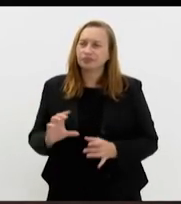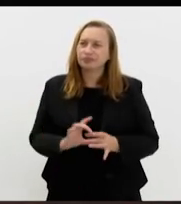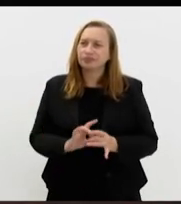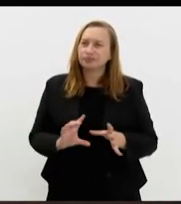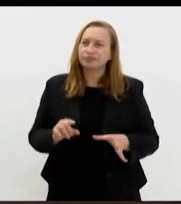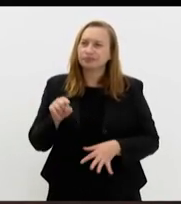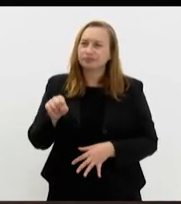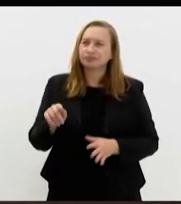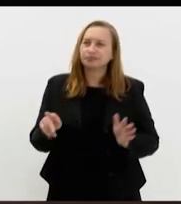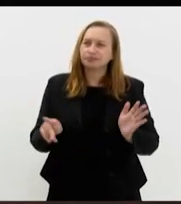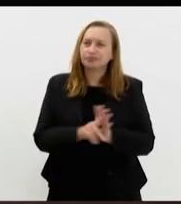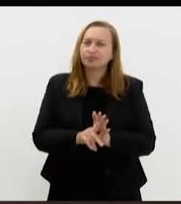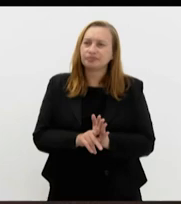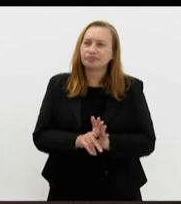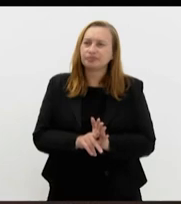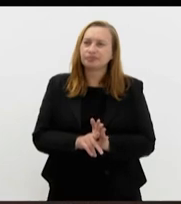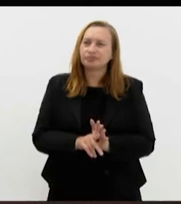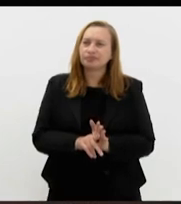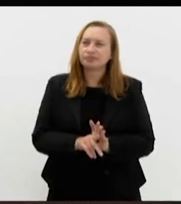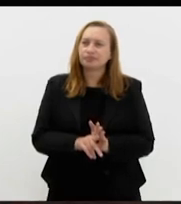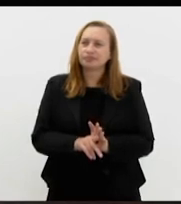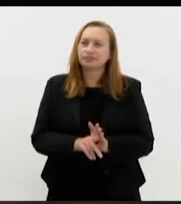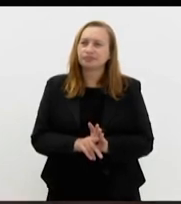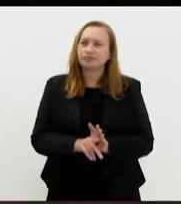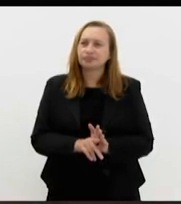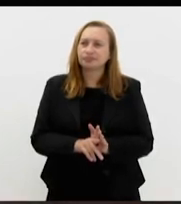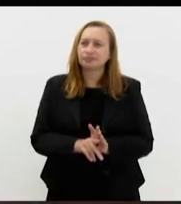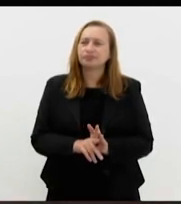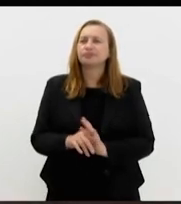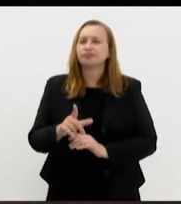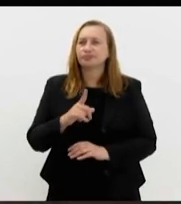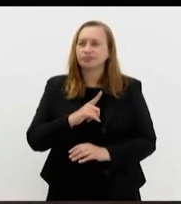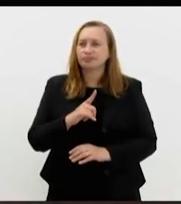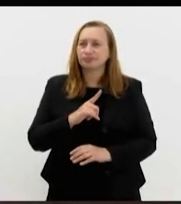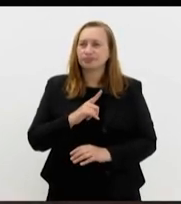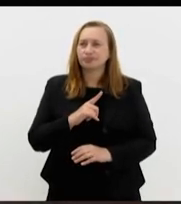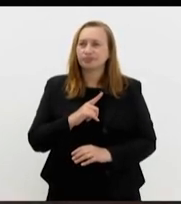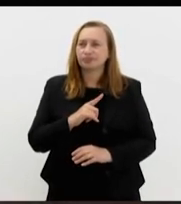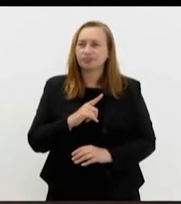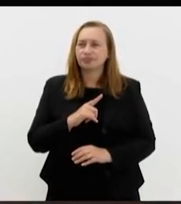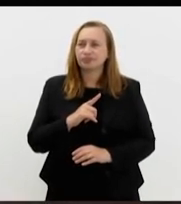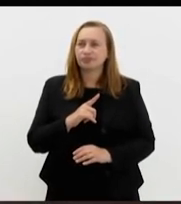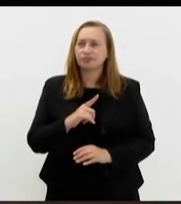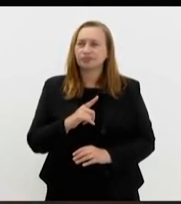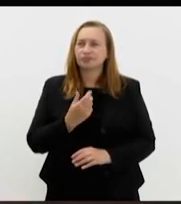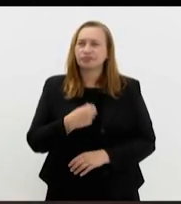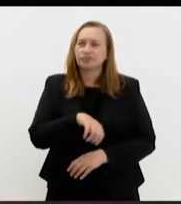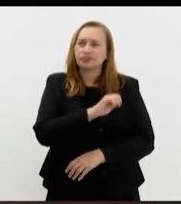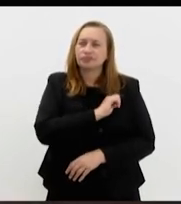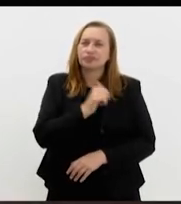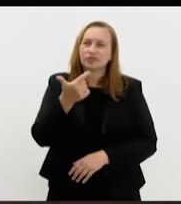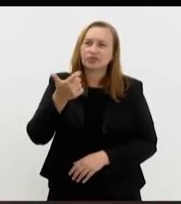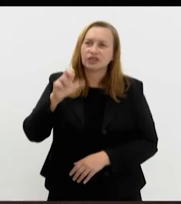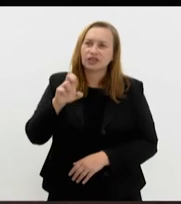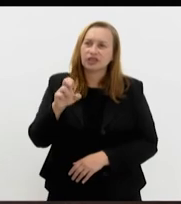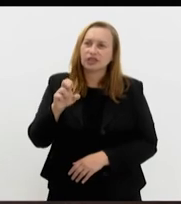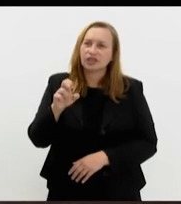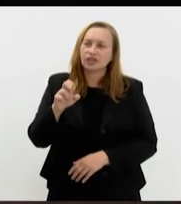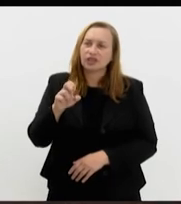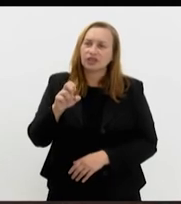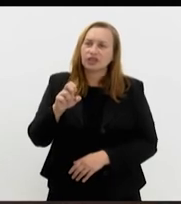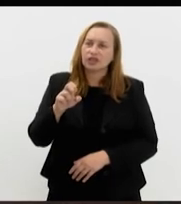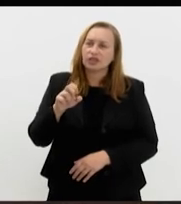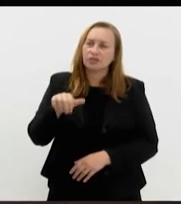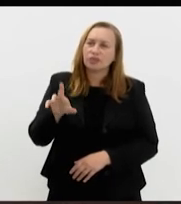aqui um projeto que abria em mão, que tinha uma renúncia fiscal de R$ 15 bilhões ao ano,